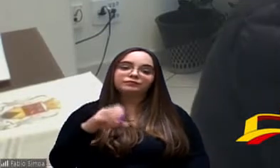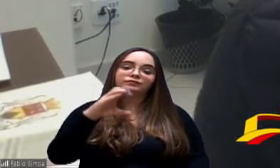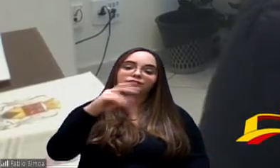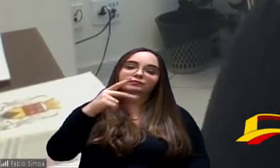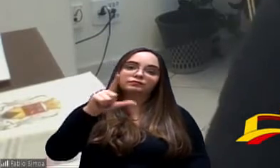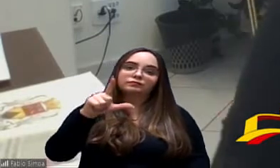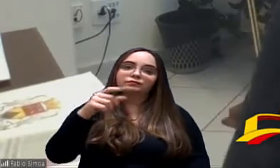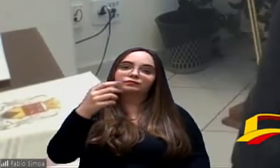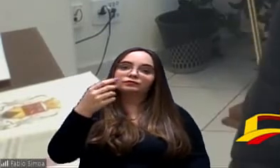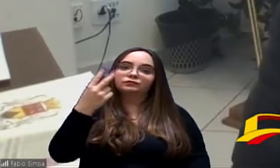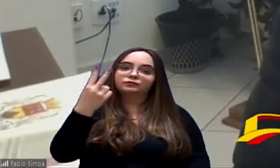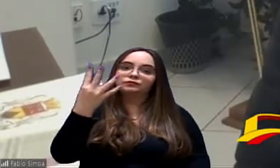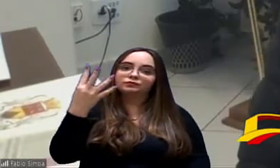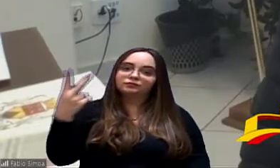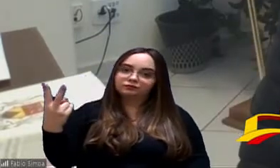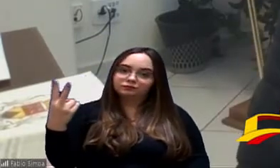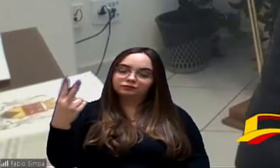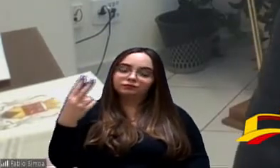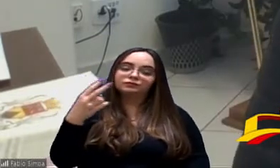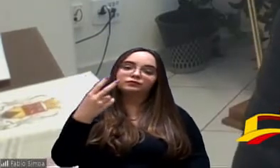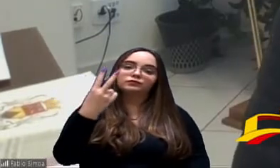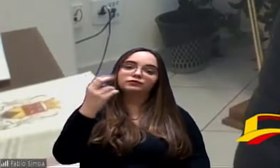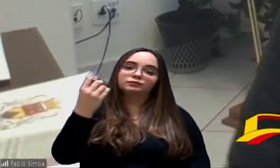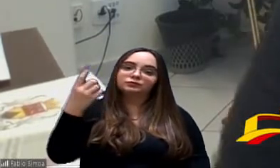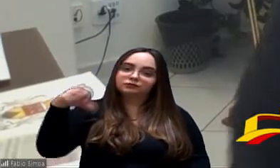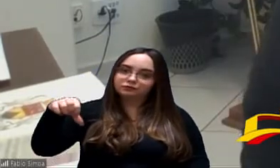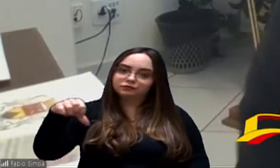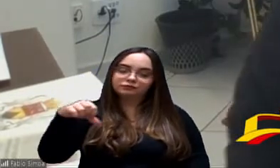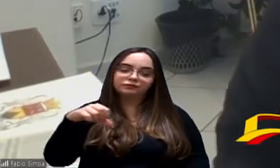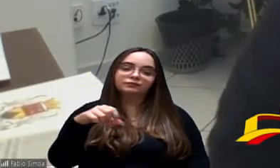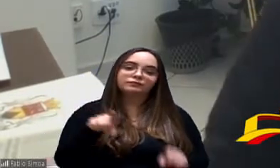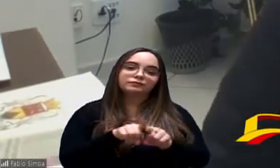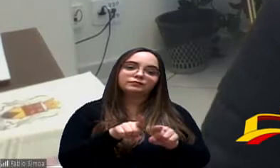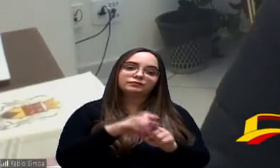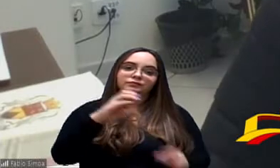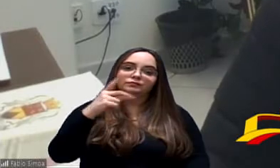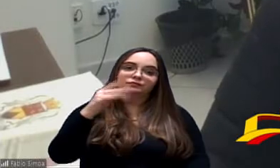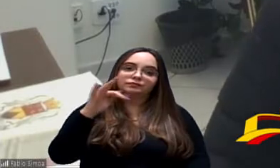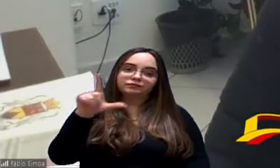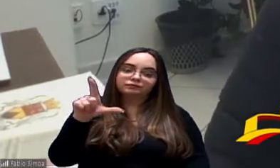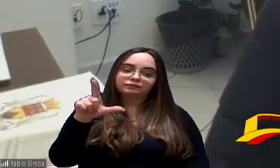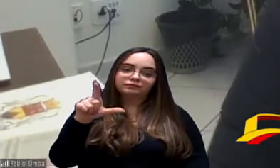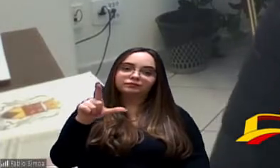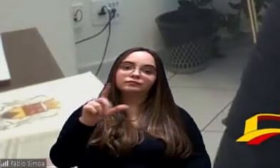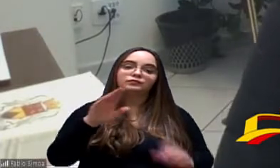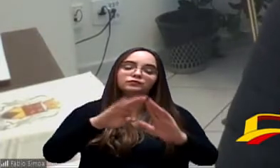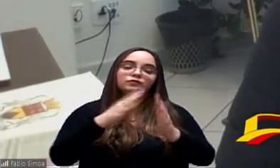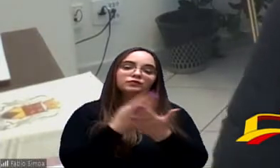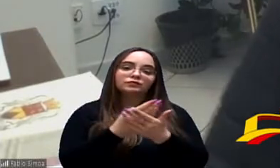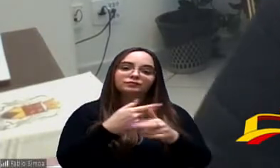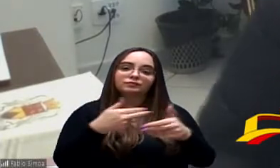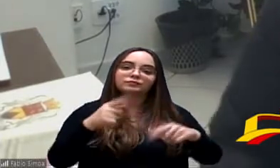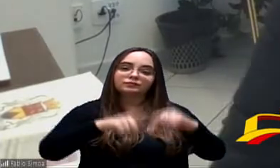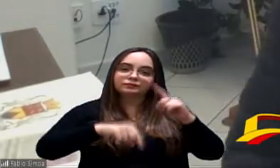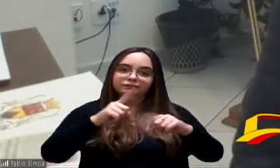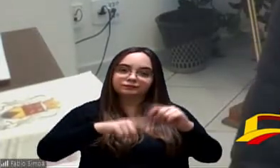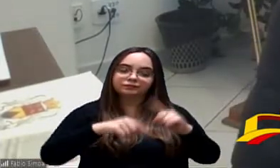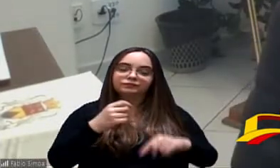842/2018, Empreje, CPL 854/2019, M3, Distribuidora de Materiais e escolares. Protocolo